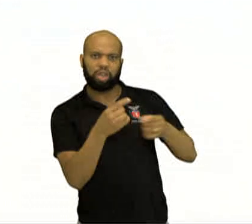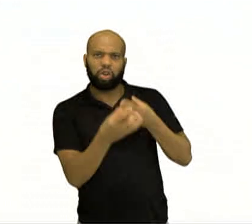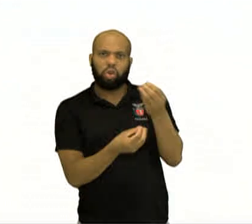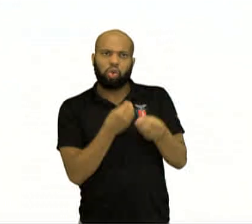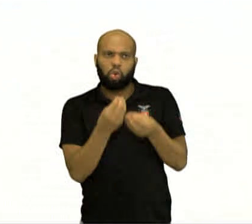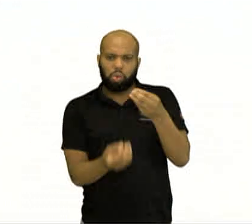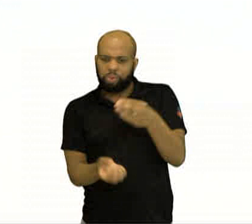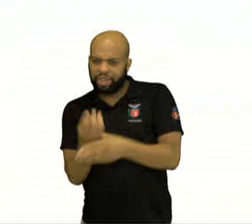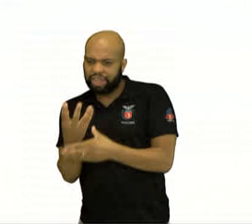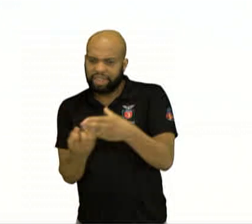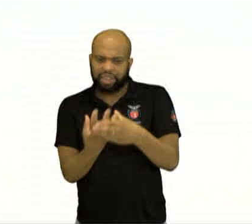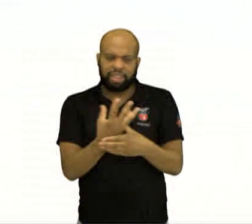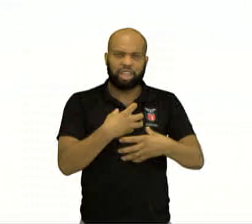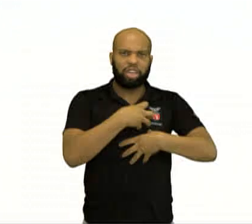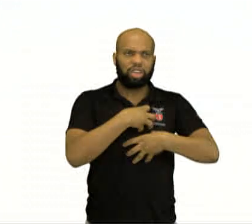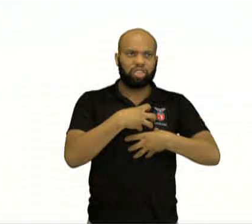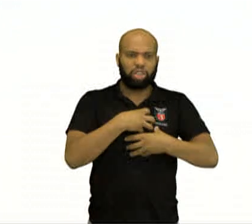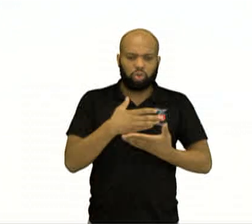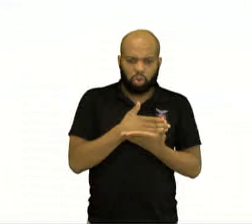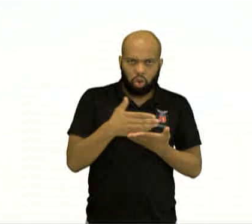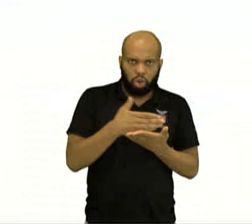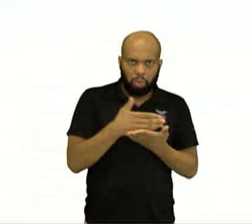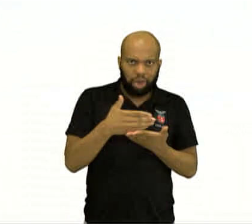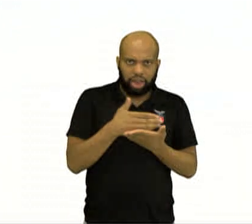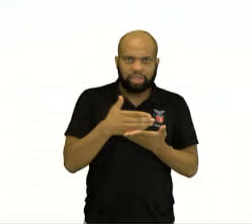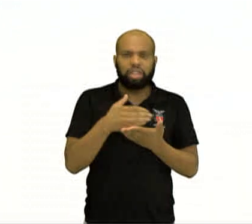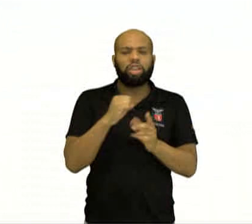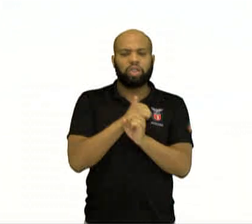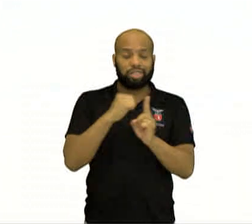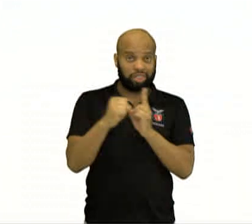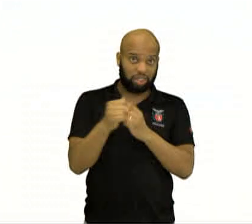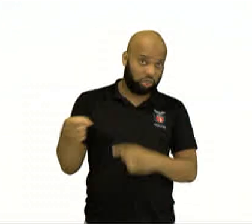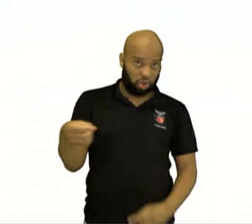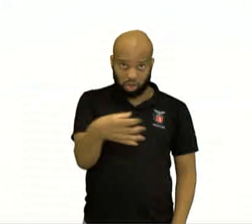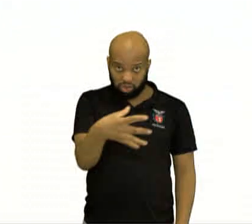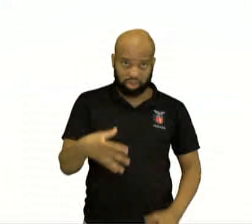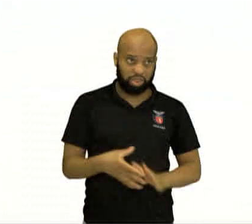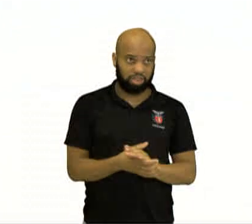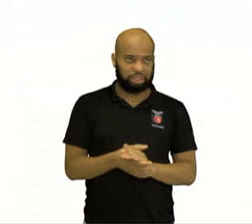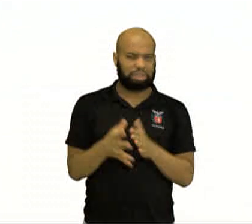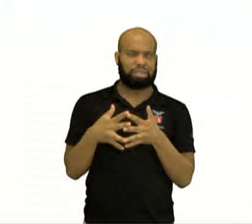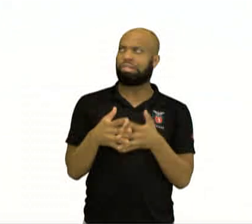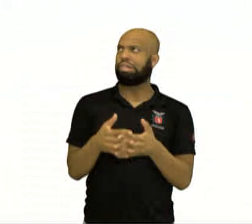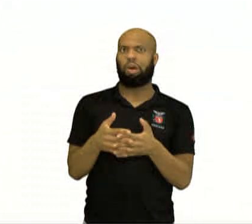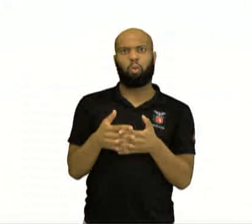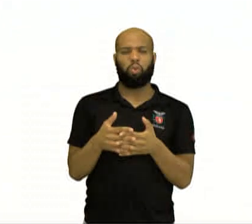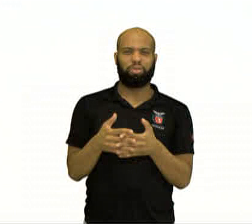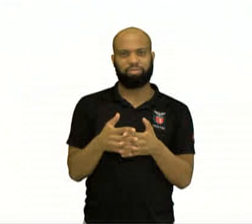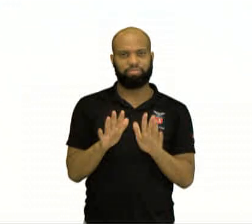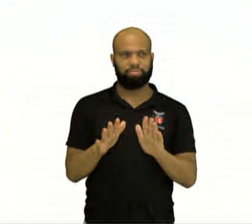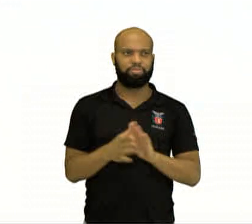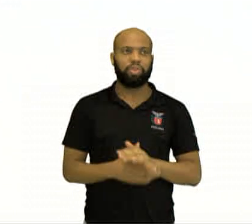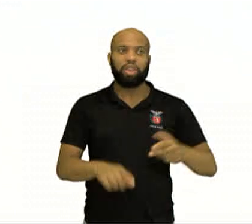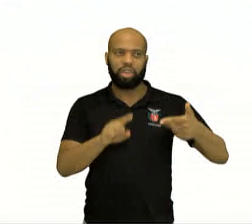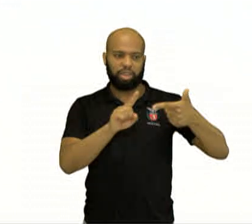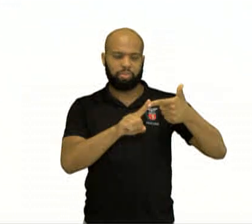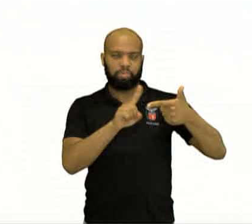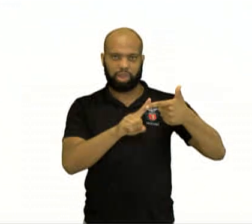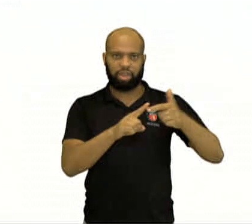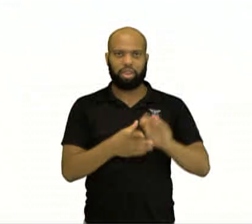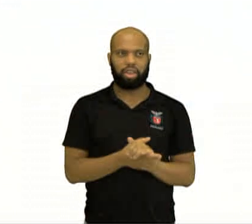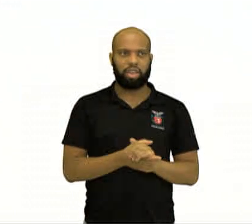de instalação da sociedade moderna? Confuso isso aí, hein? B.